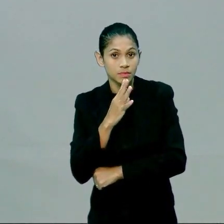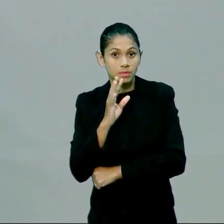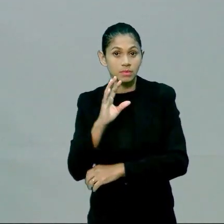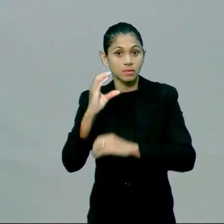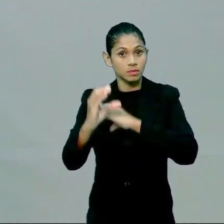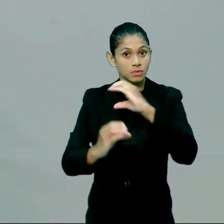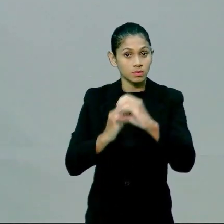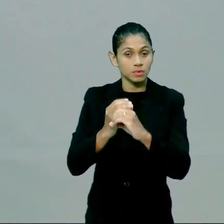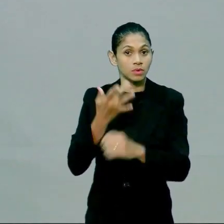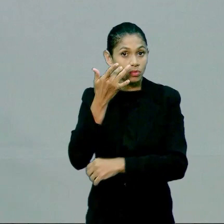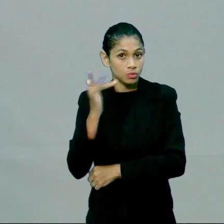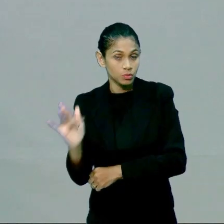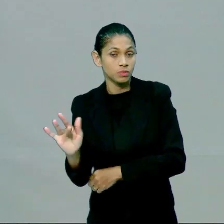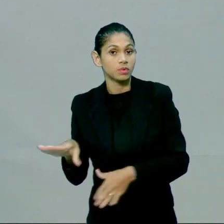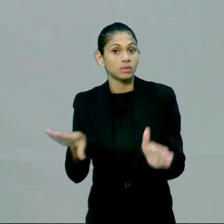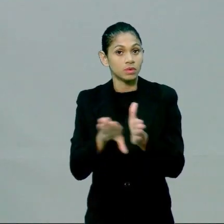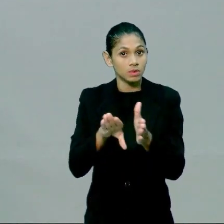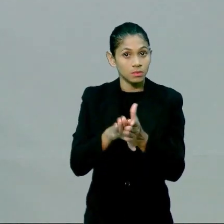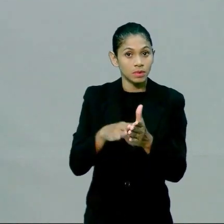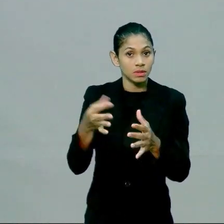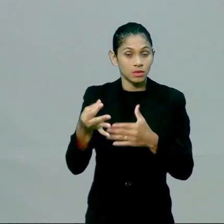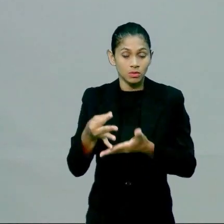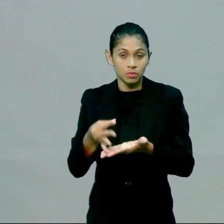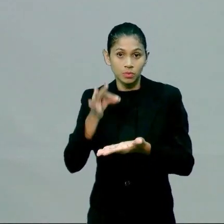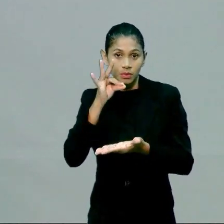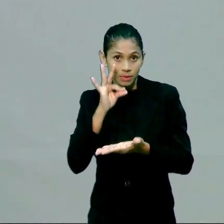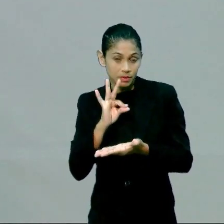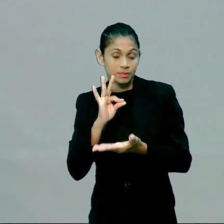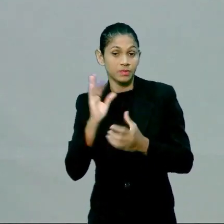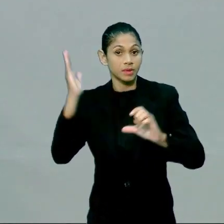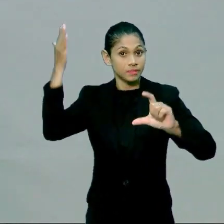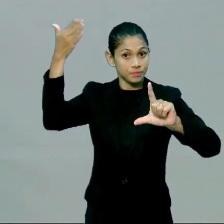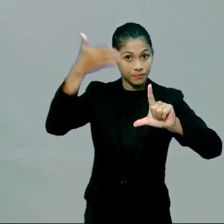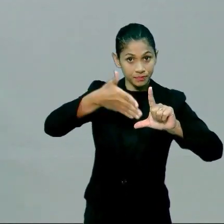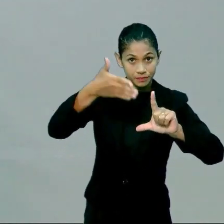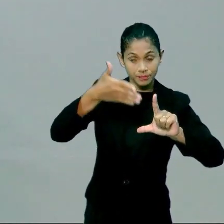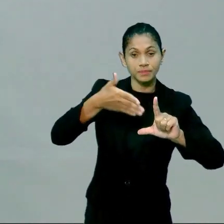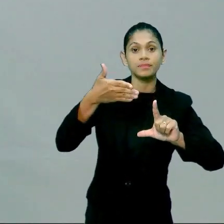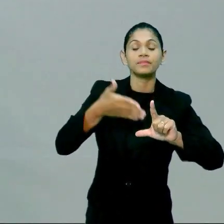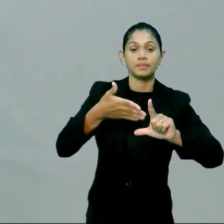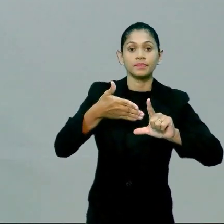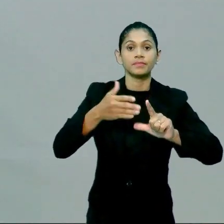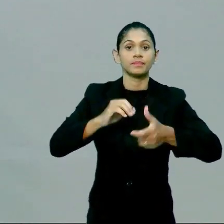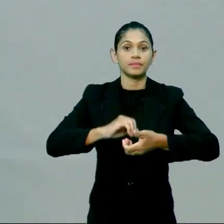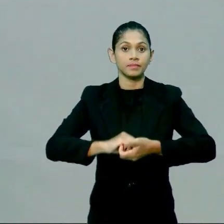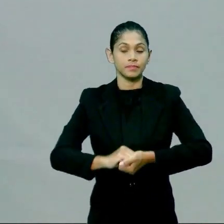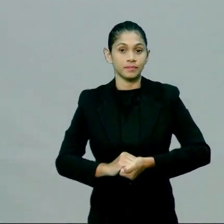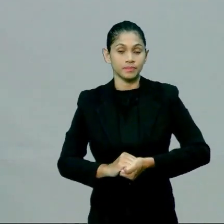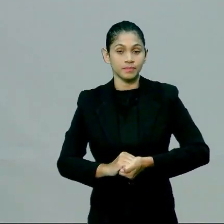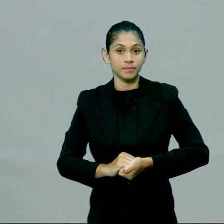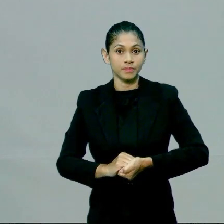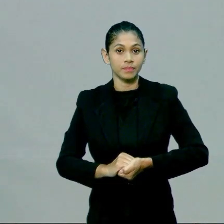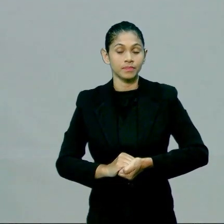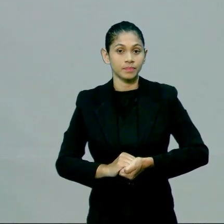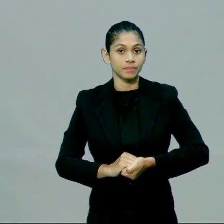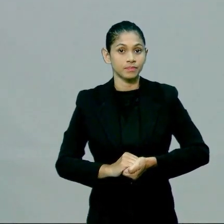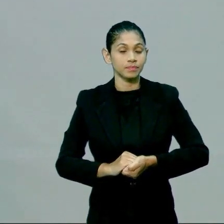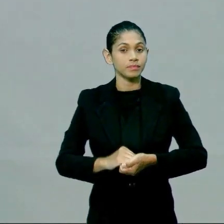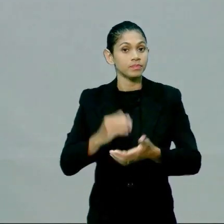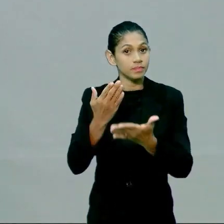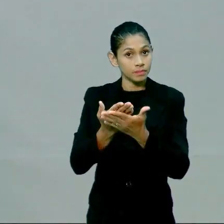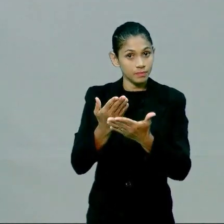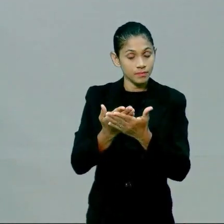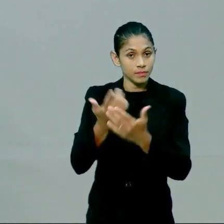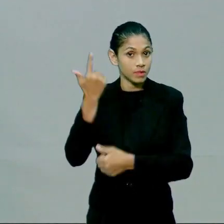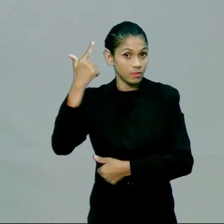o ciclo do café. Acesse o nosso portal, acesse o nosso site, que você está vendo o endereço aí na tela, para você acessar essa aula